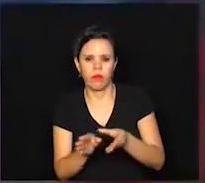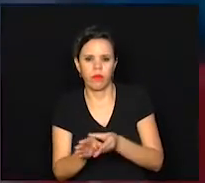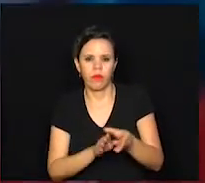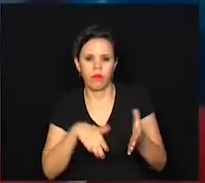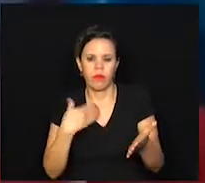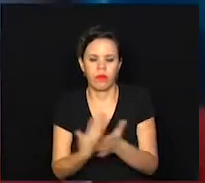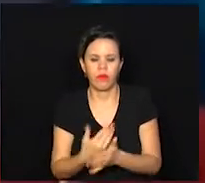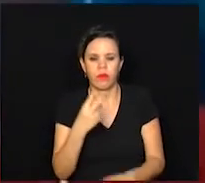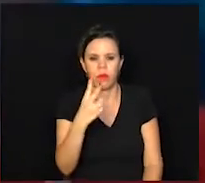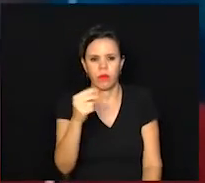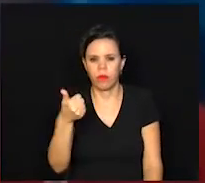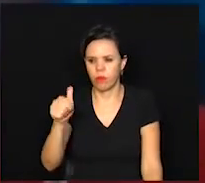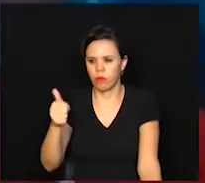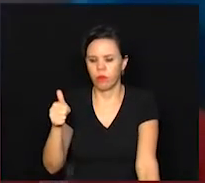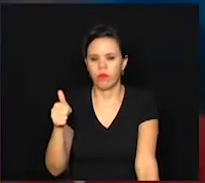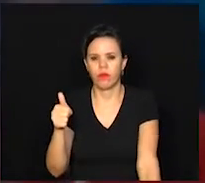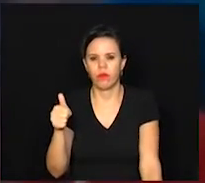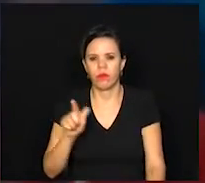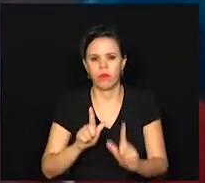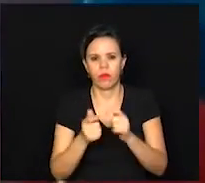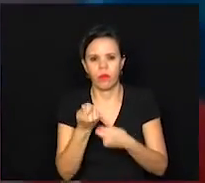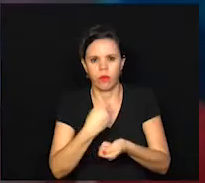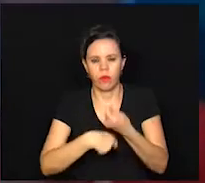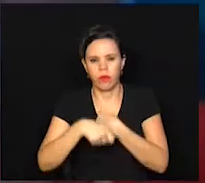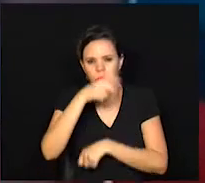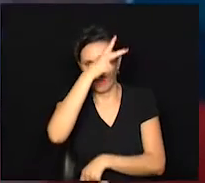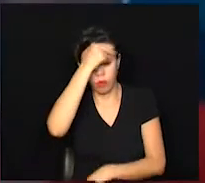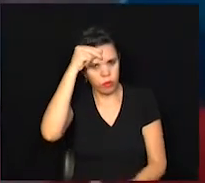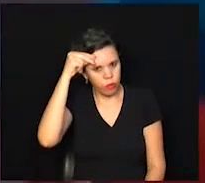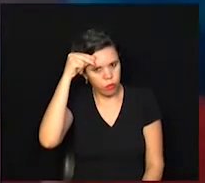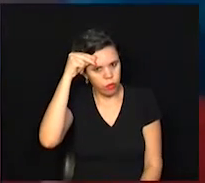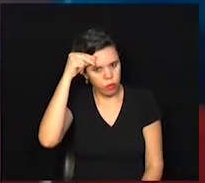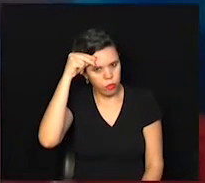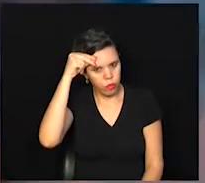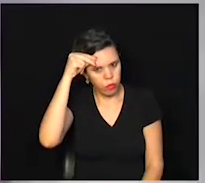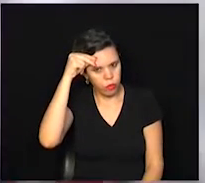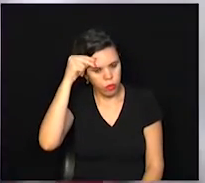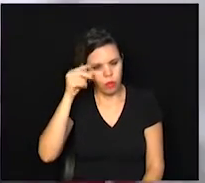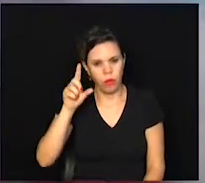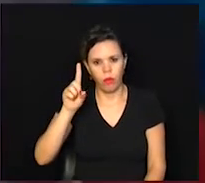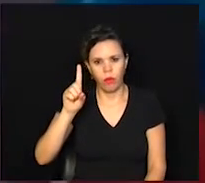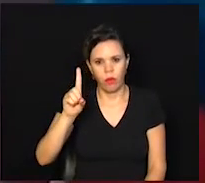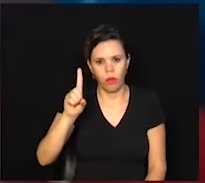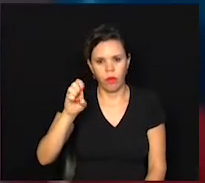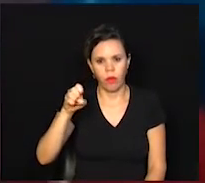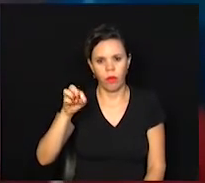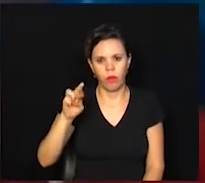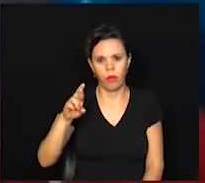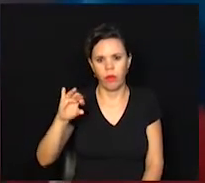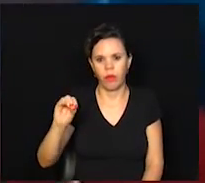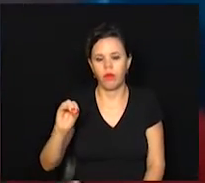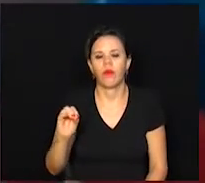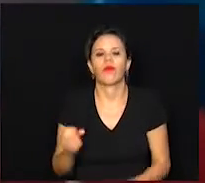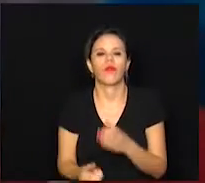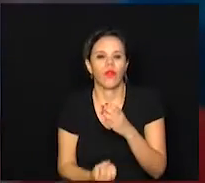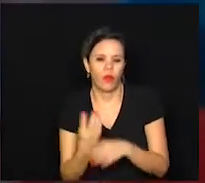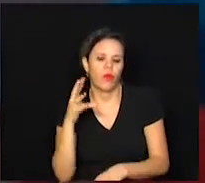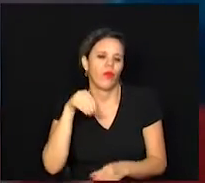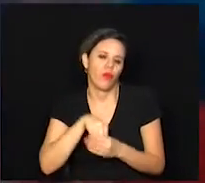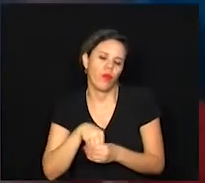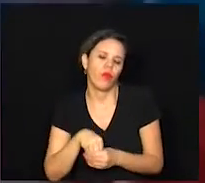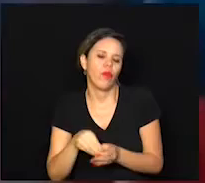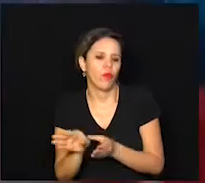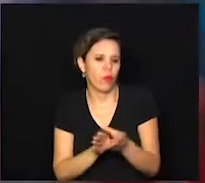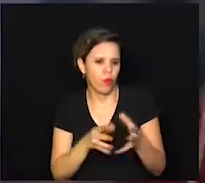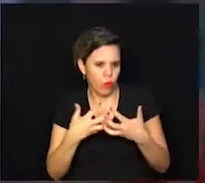que em 2011, na gestão do então prefeito Demétrio, foi instalado e o Conselho começou a